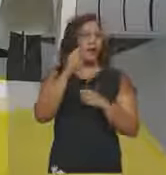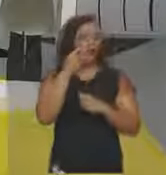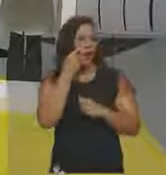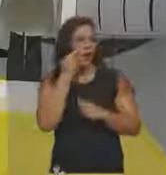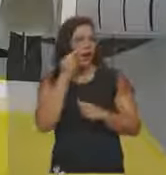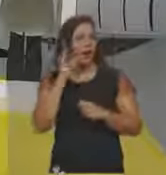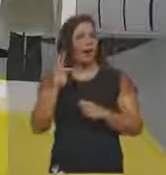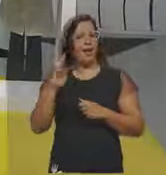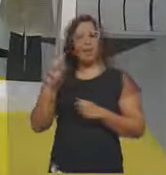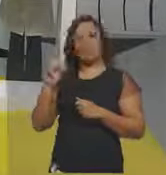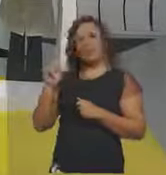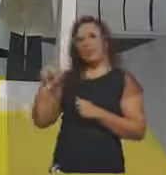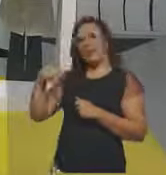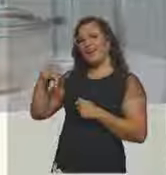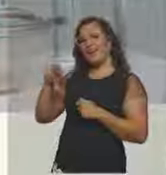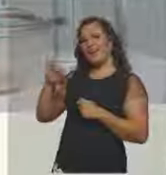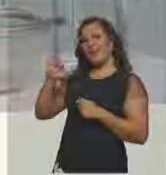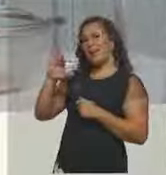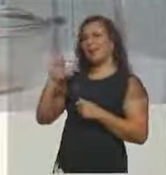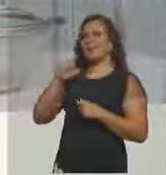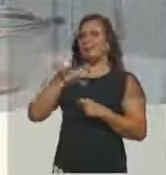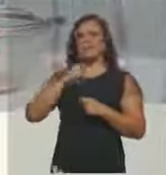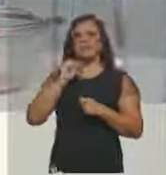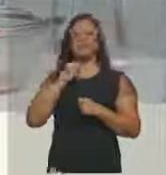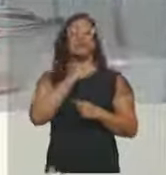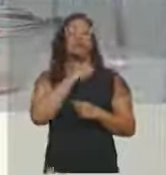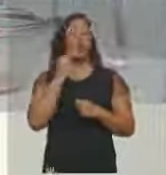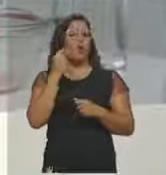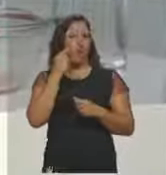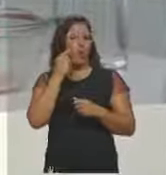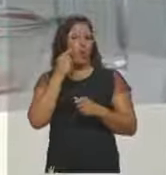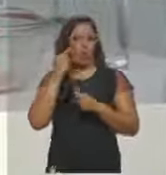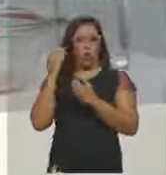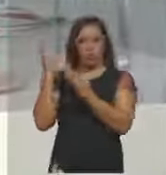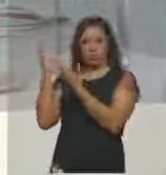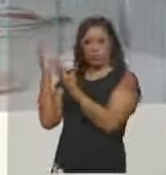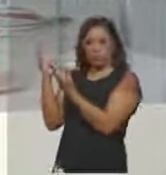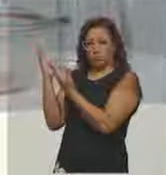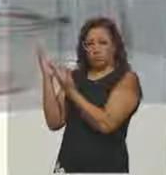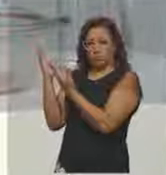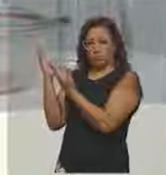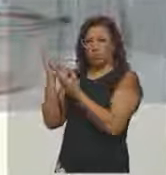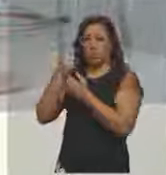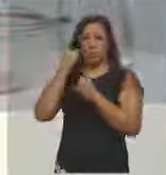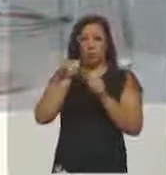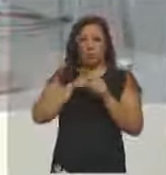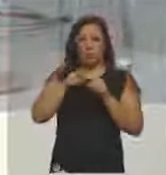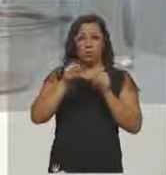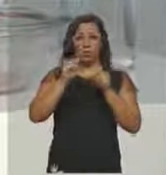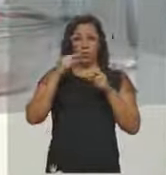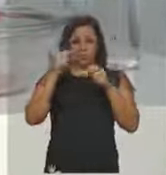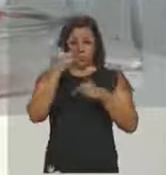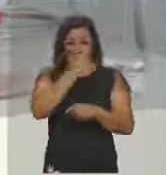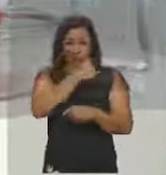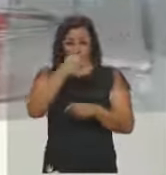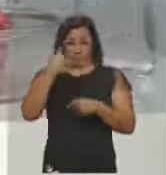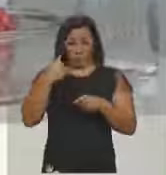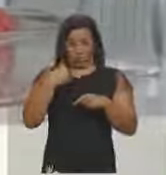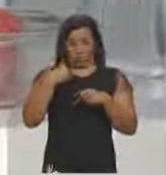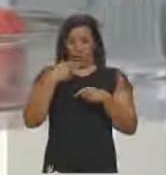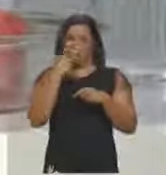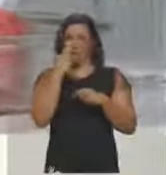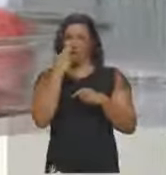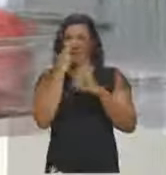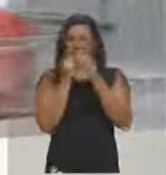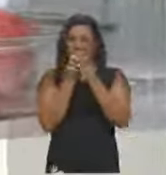que a traqueia tem algumas ramificações. Essas ramificações a gente chama de brônquios, é como se fosse uma árvore,